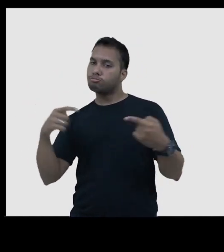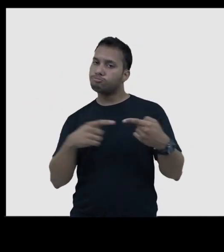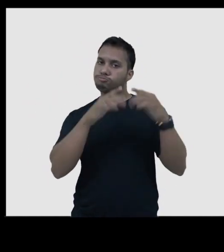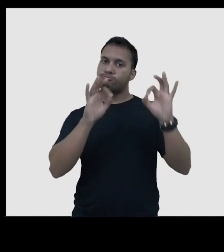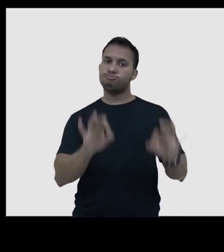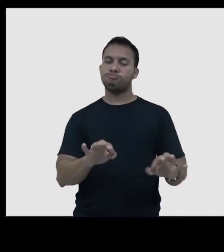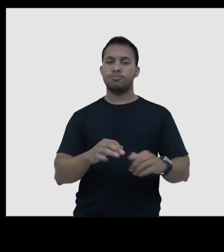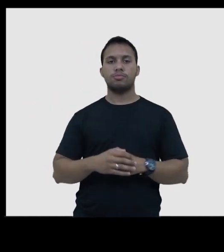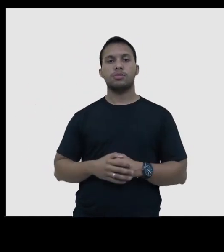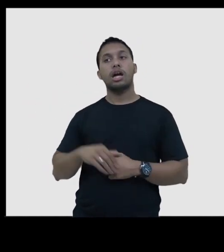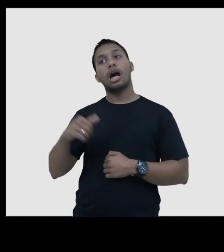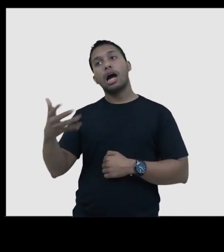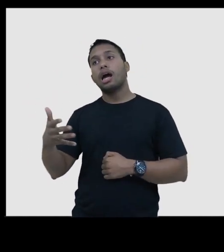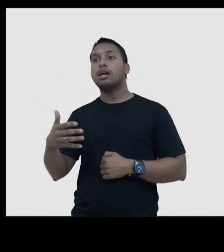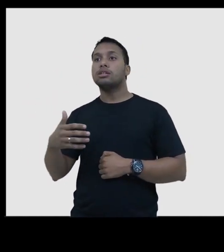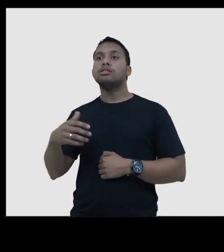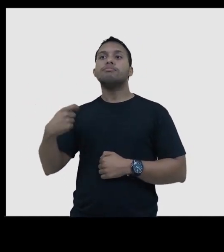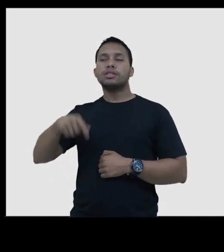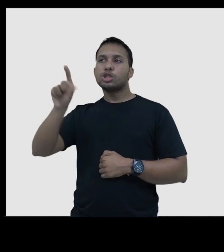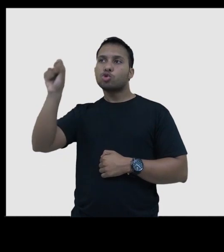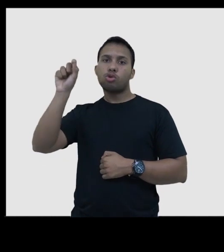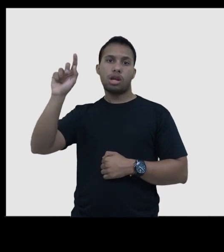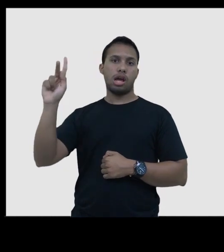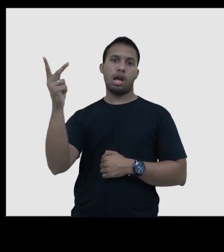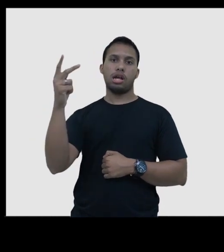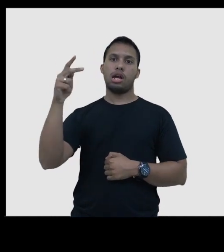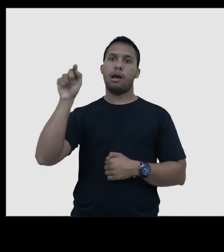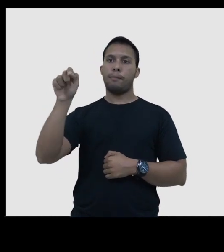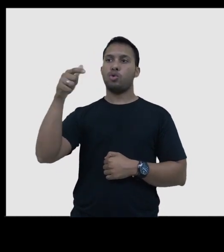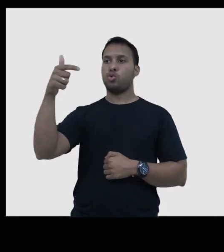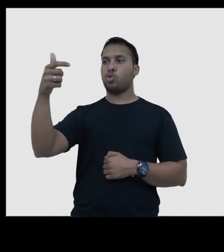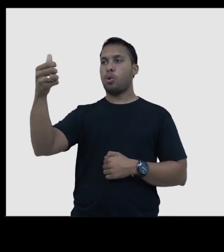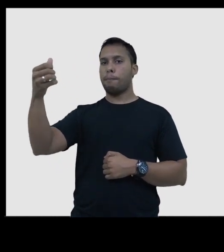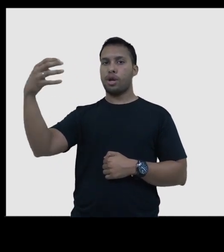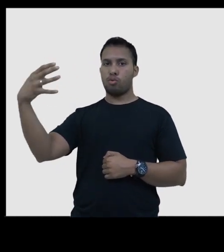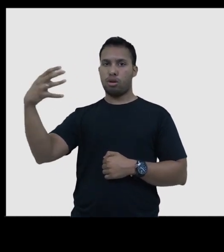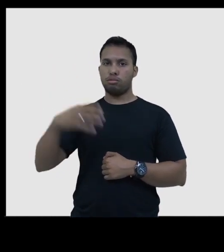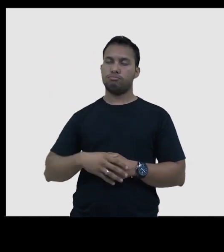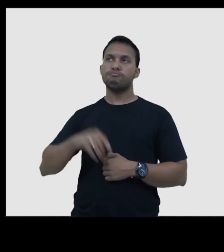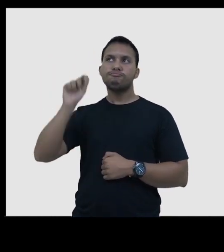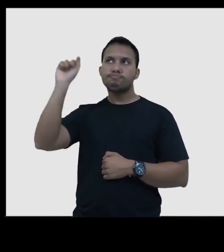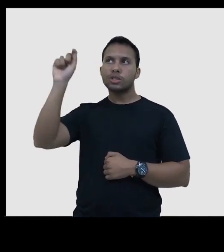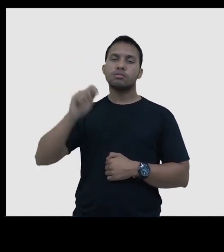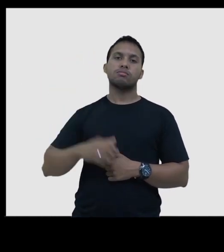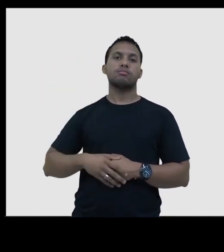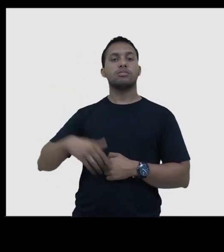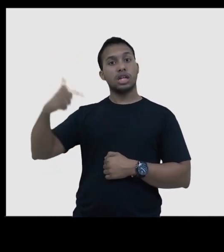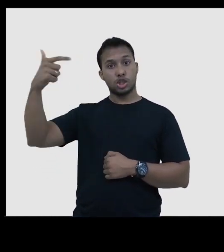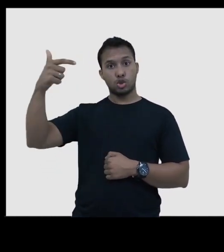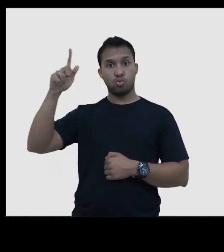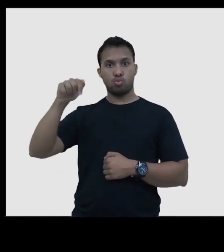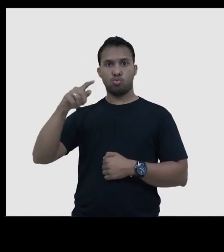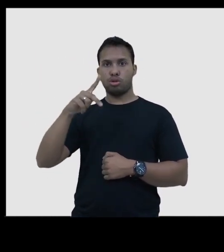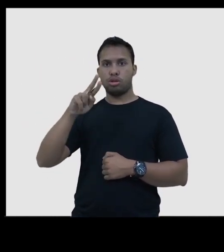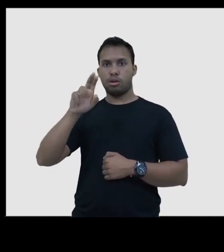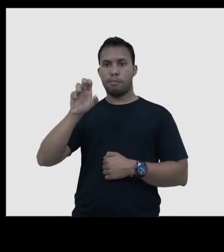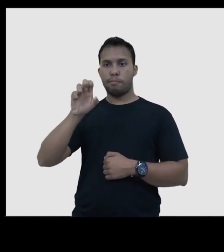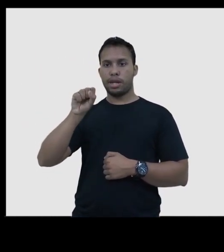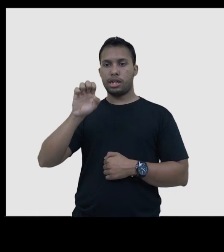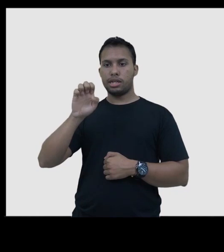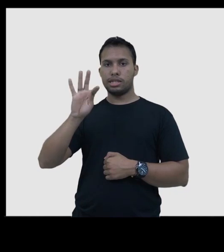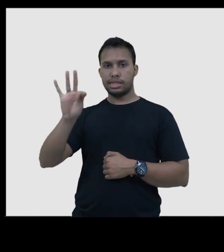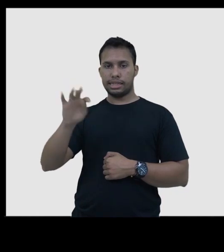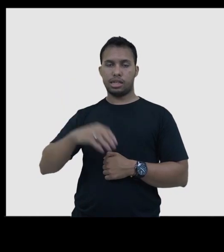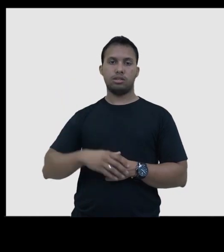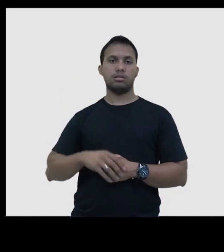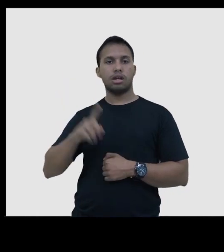o H.264. Esse é que eu tenho que escolher para exportar como MP4. Deixa aqui marcado.